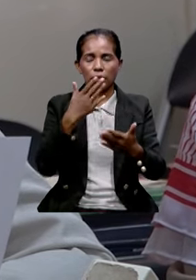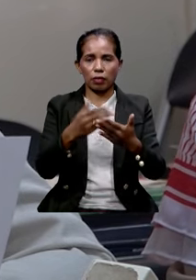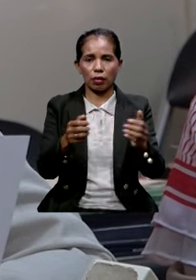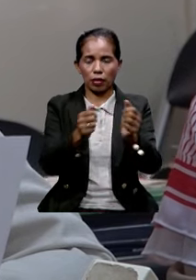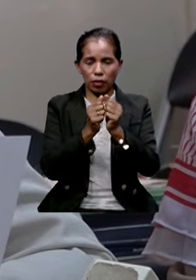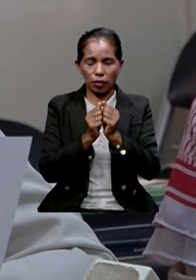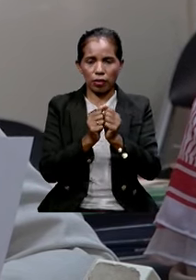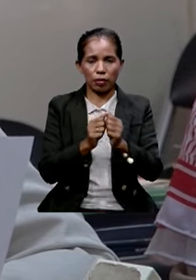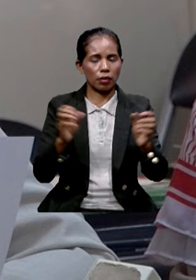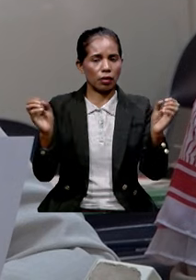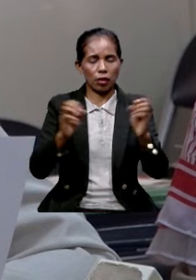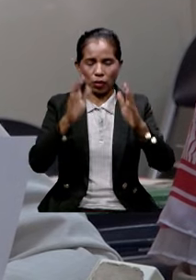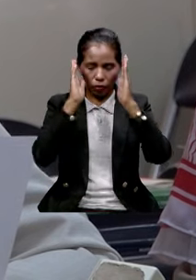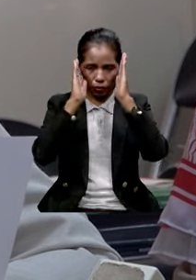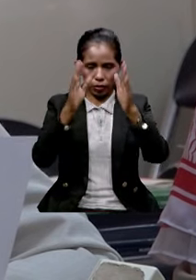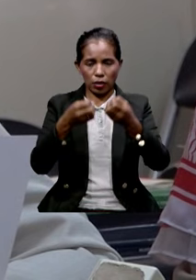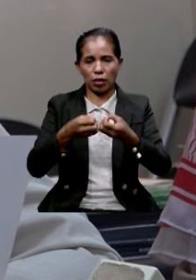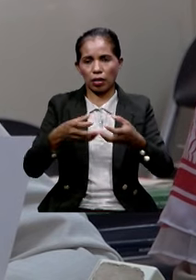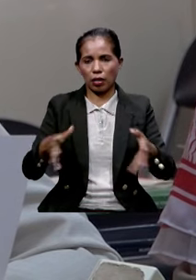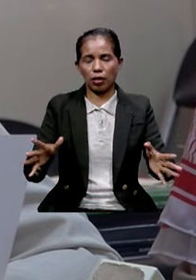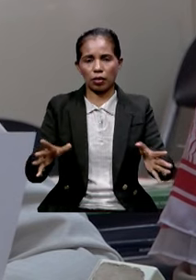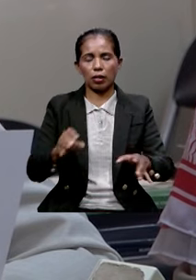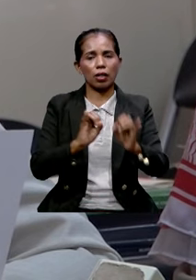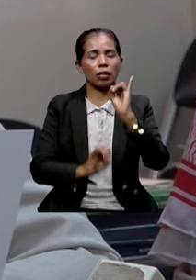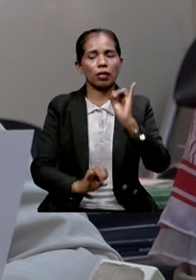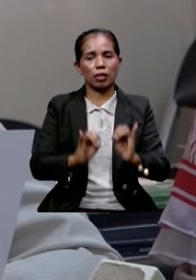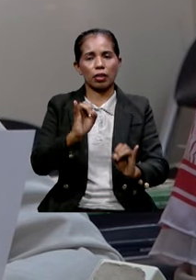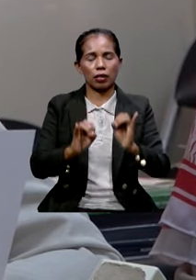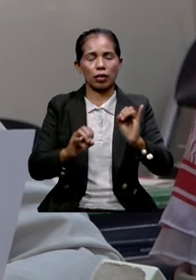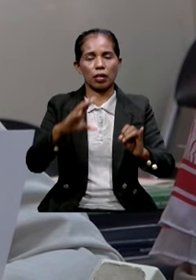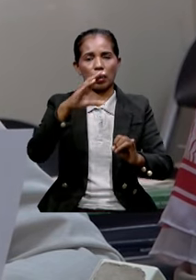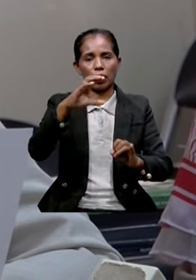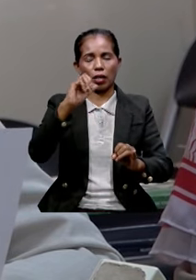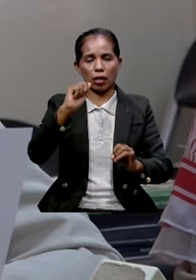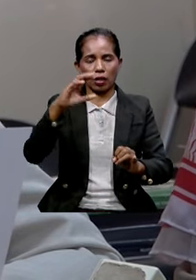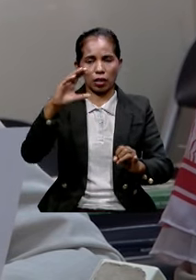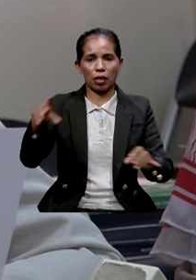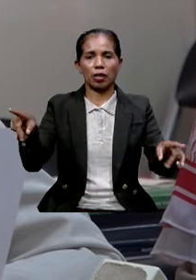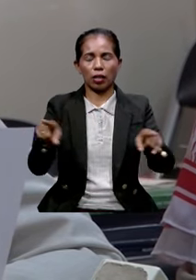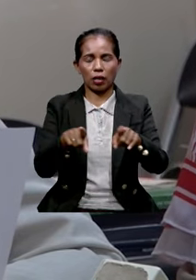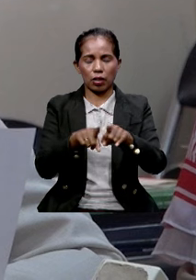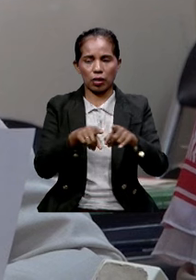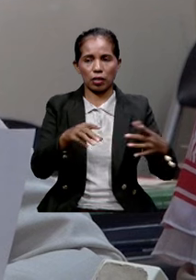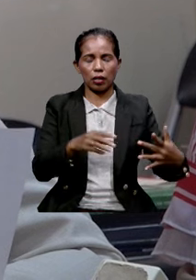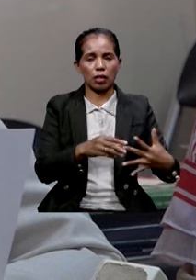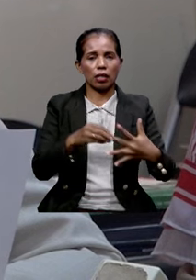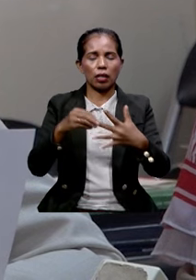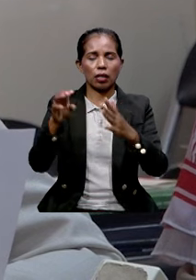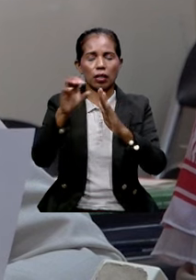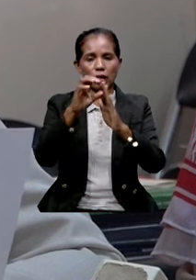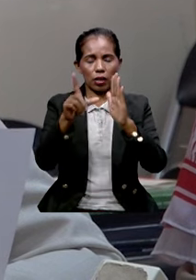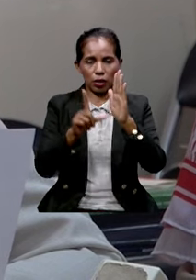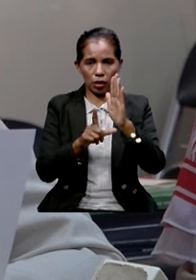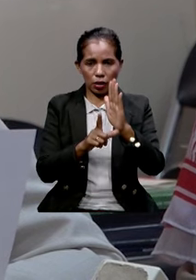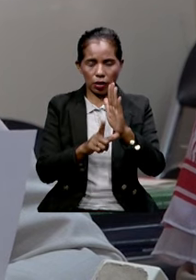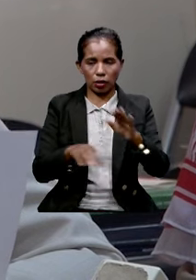hamosu incerteza no hala contiha independência comissário minha. Anesan órgão nebe bele garante